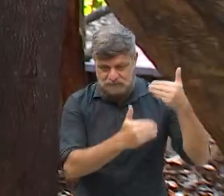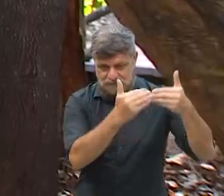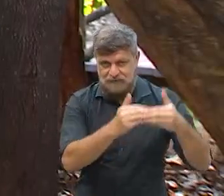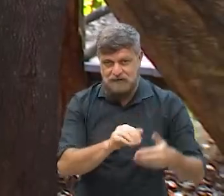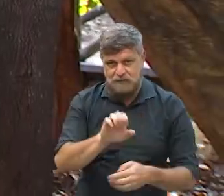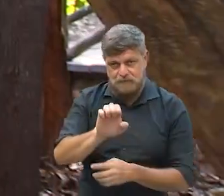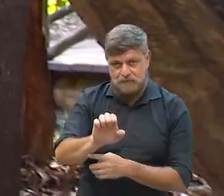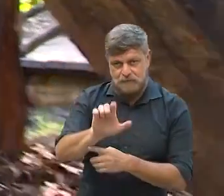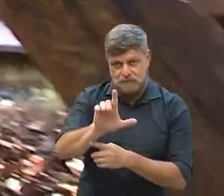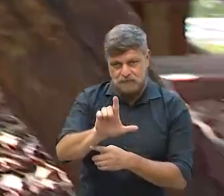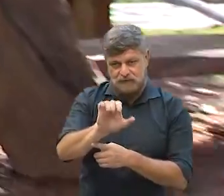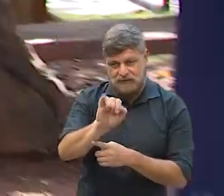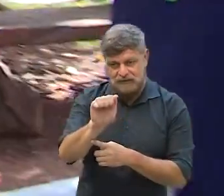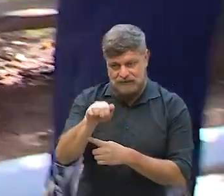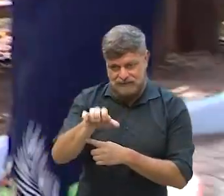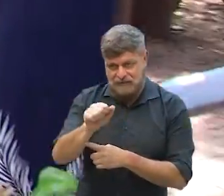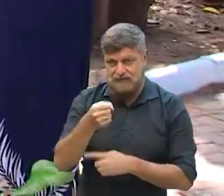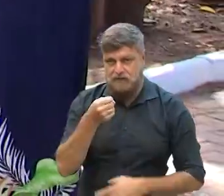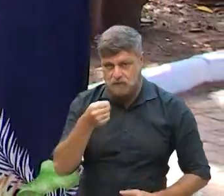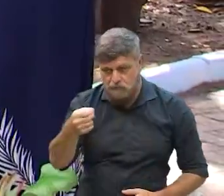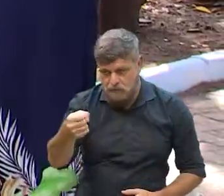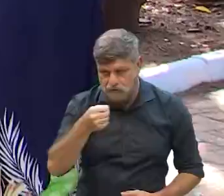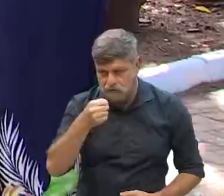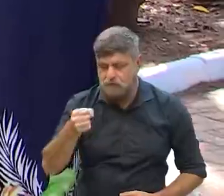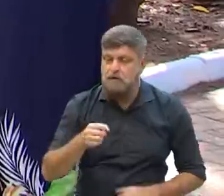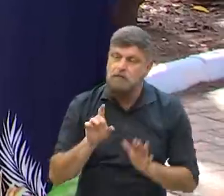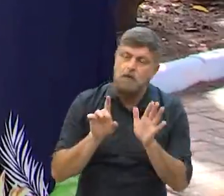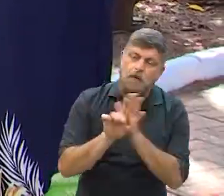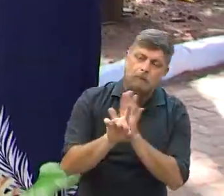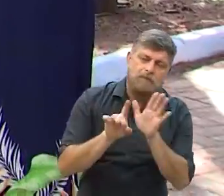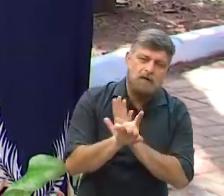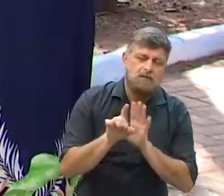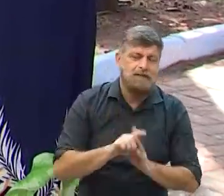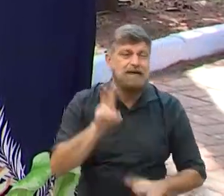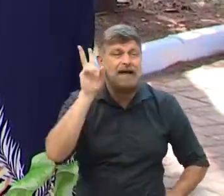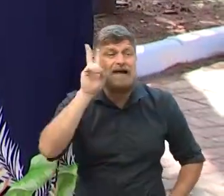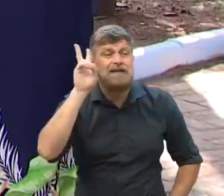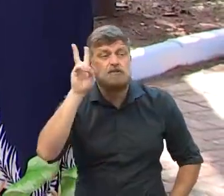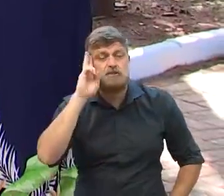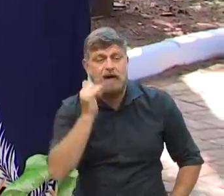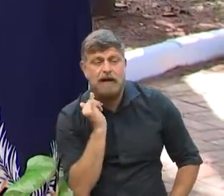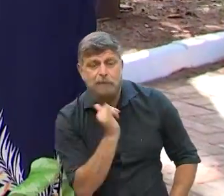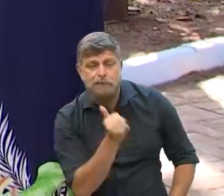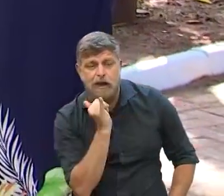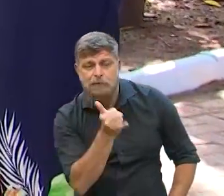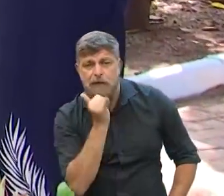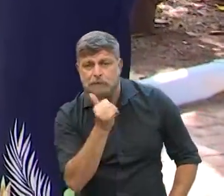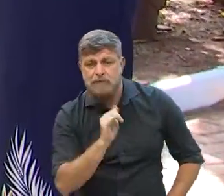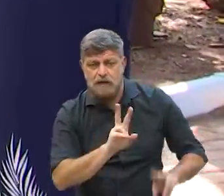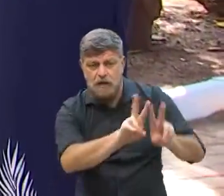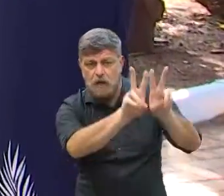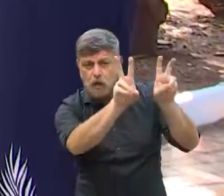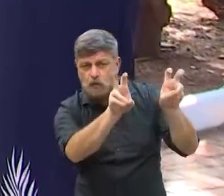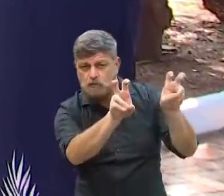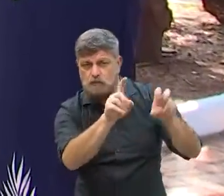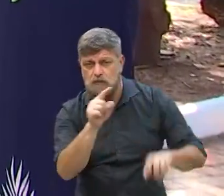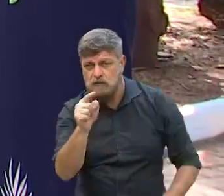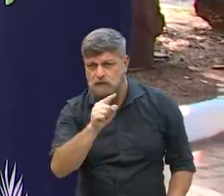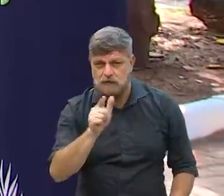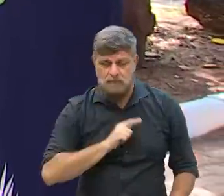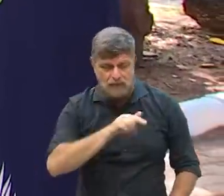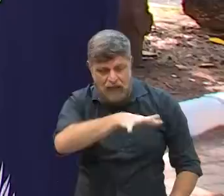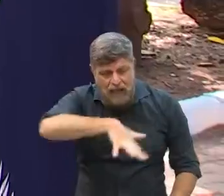Eliane Nascimento. Eliane, conta para mim um pouquinho dessa história no que diz respeito a